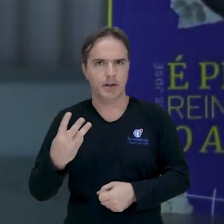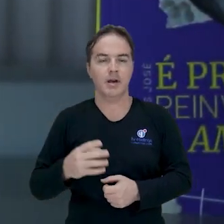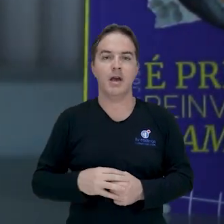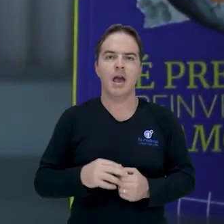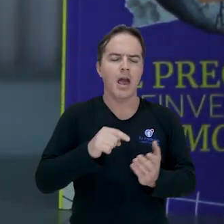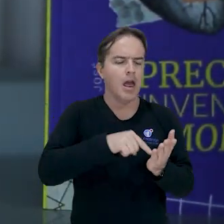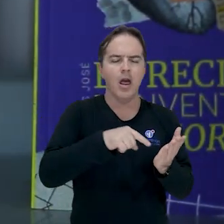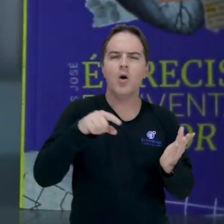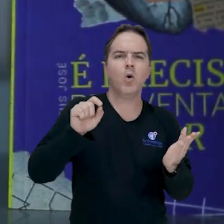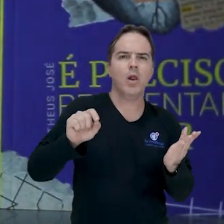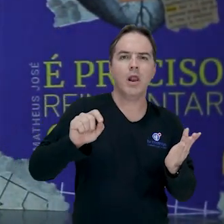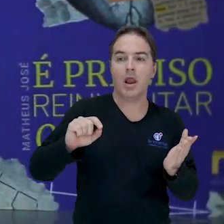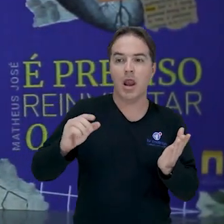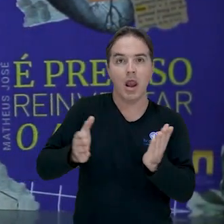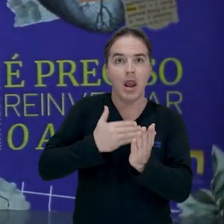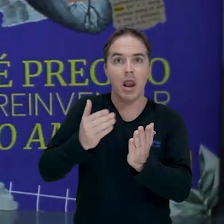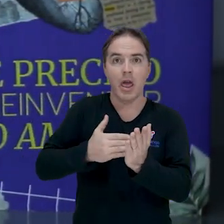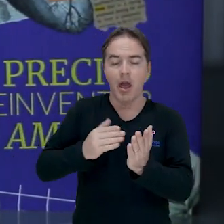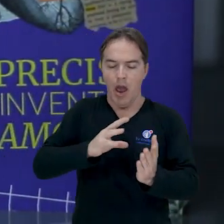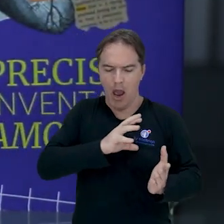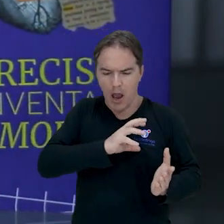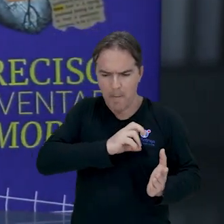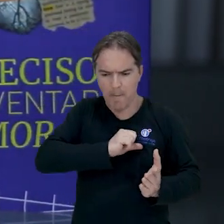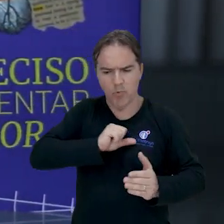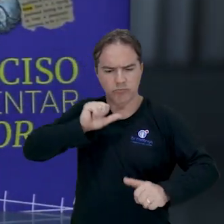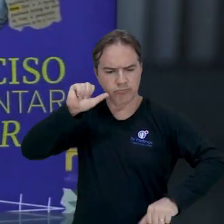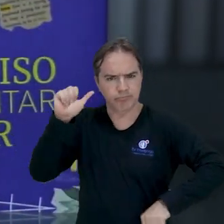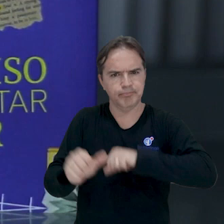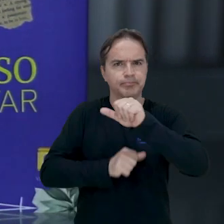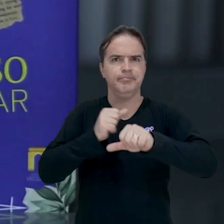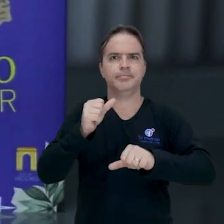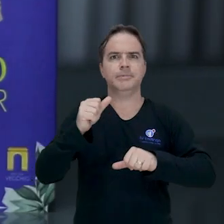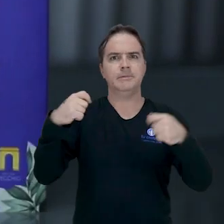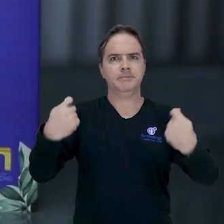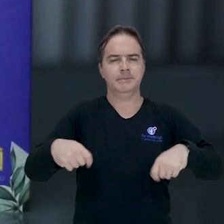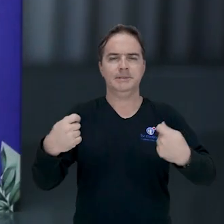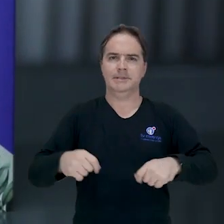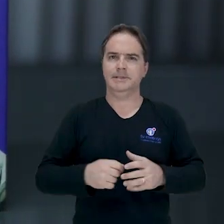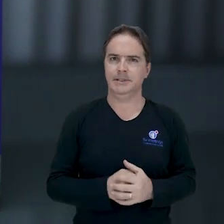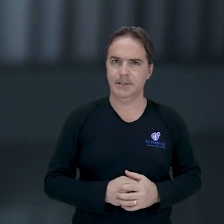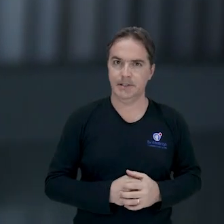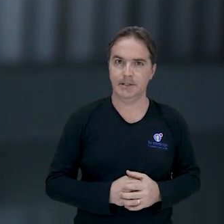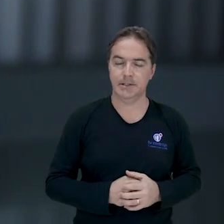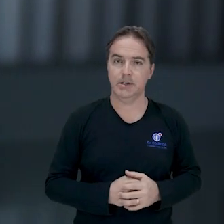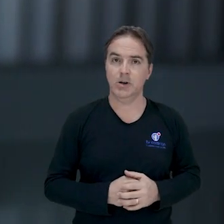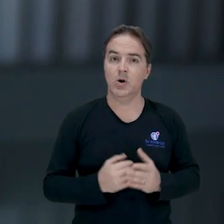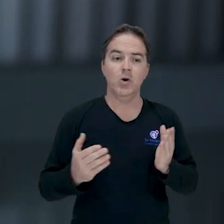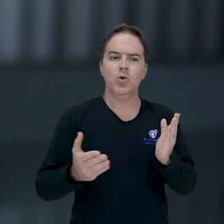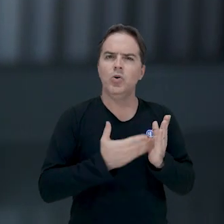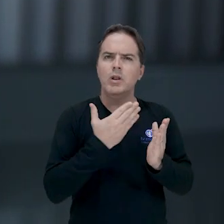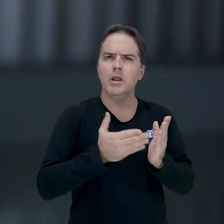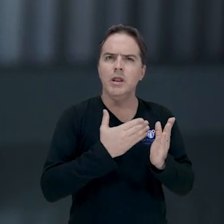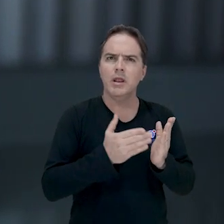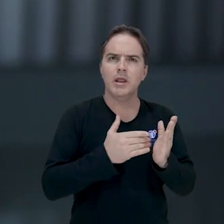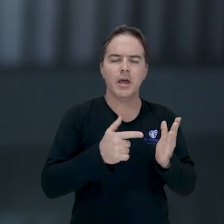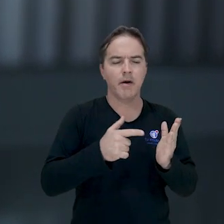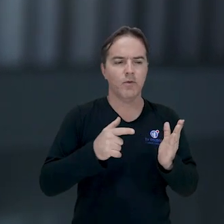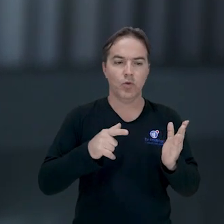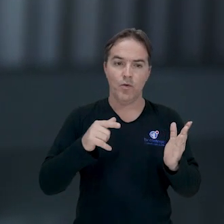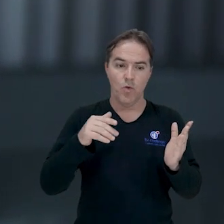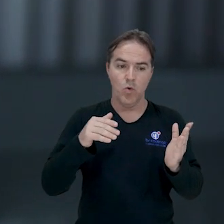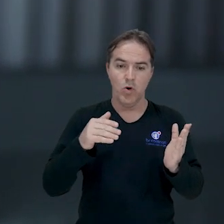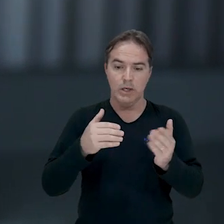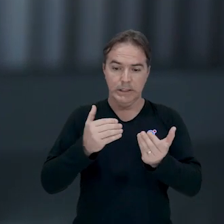Preciso Reinventar o Amor. Foi um livro que não foi escrito já arquitetado, né, com o objetivo de ter o início, meio e